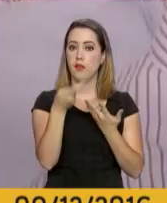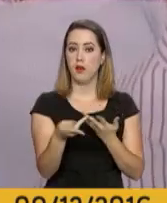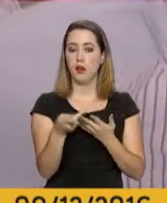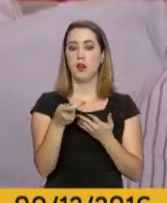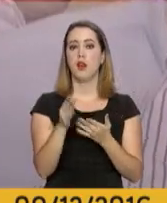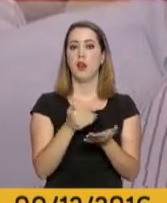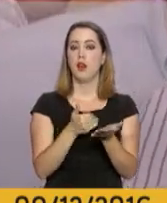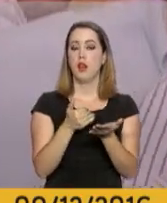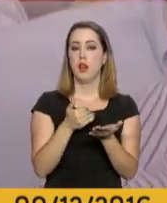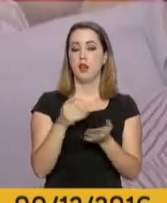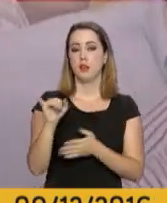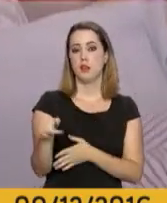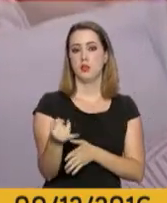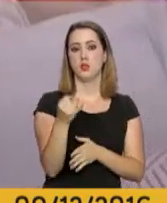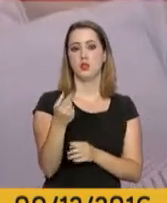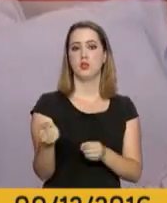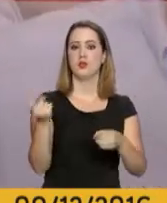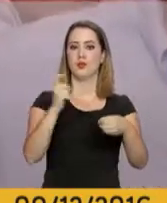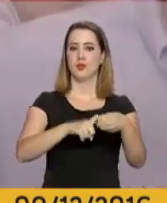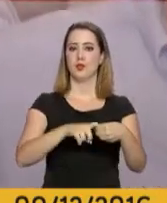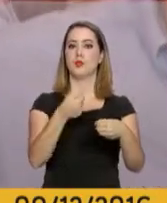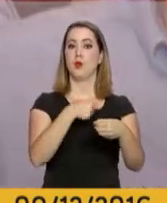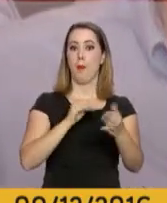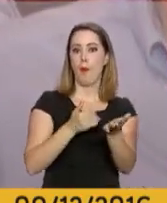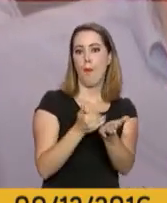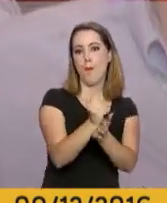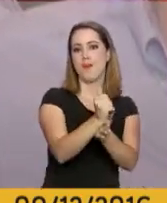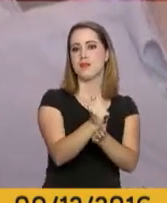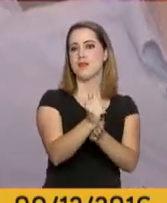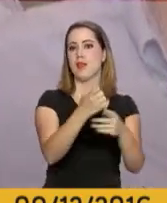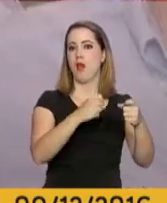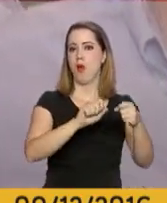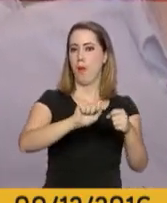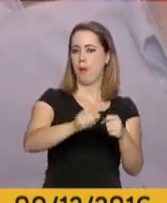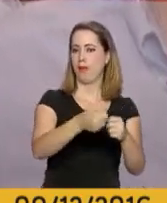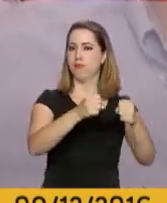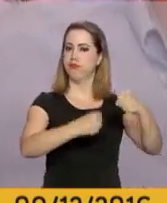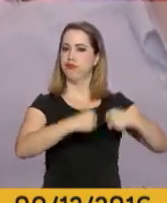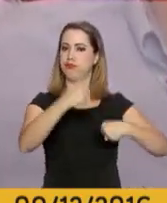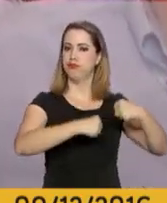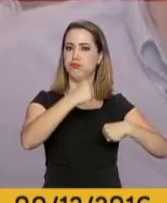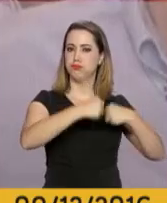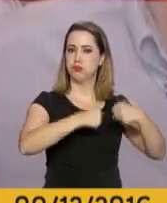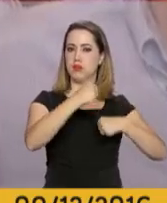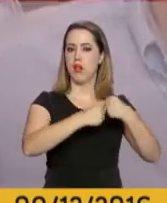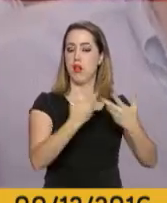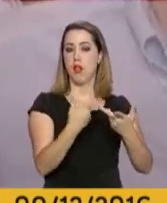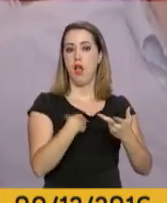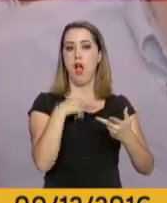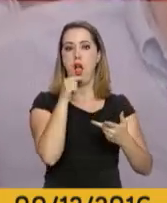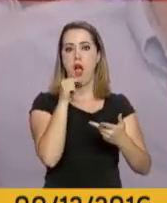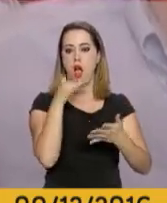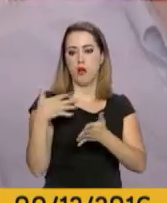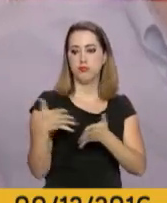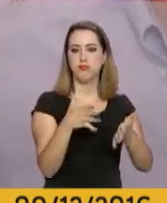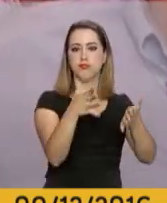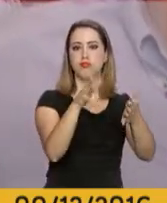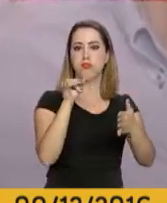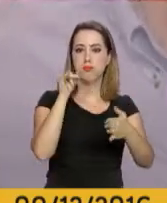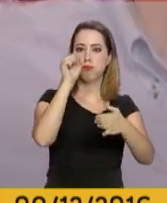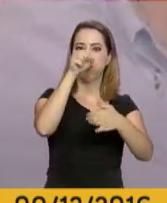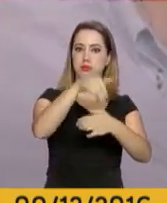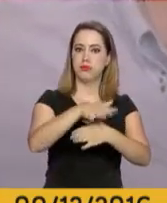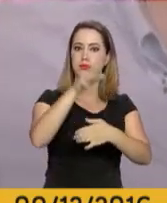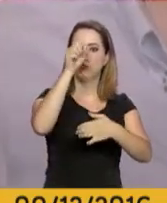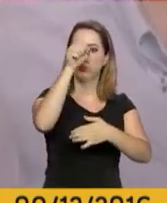n nós Voltaremos aqui para ligar os motores de de maneira a que a água seja bombeada e